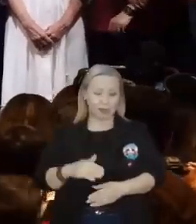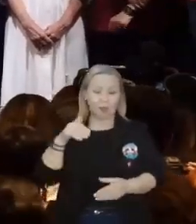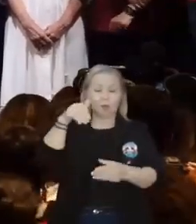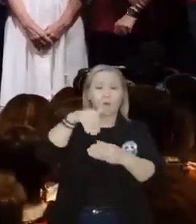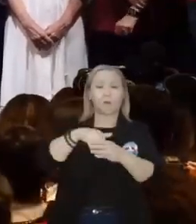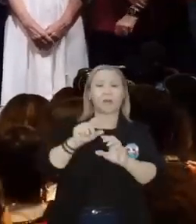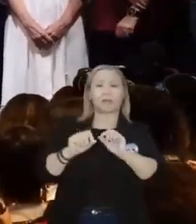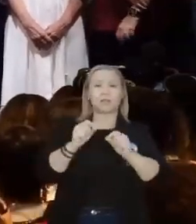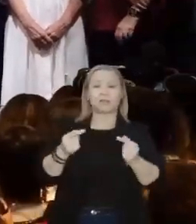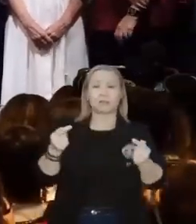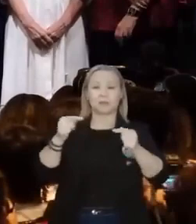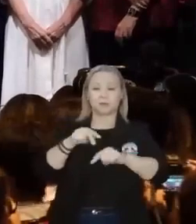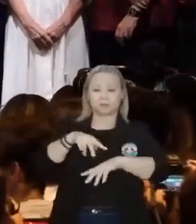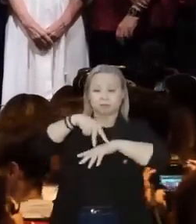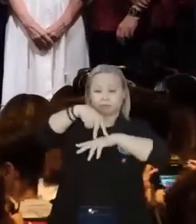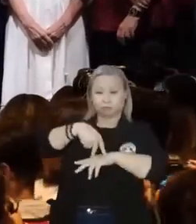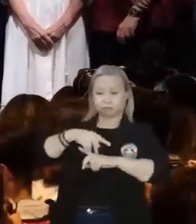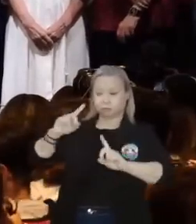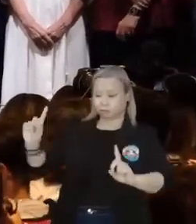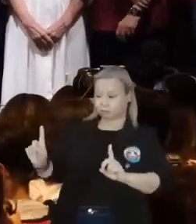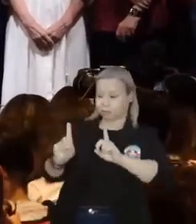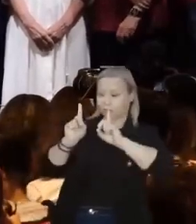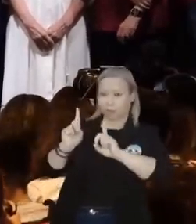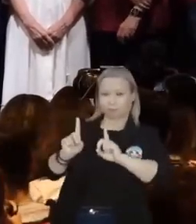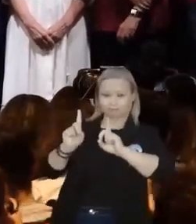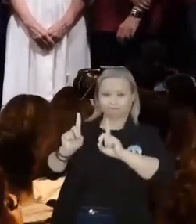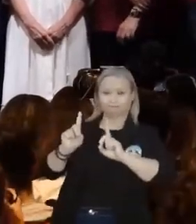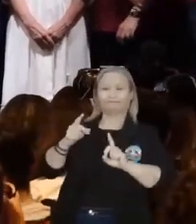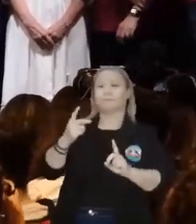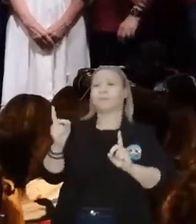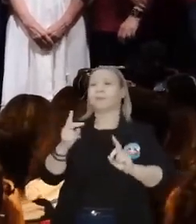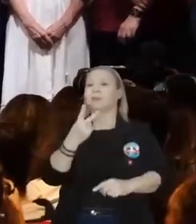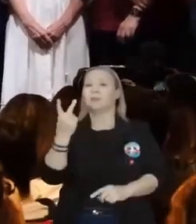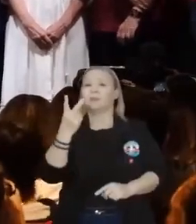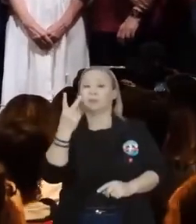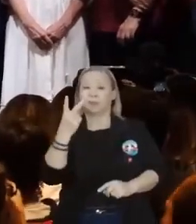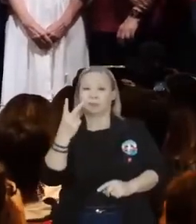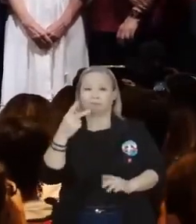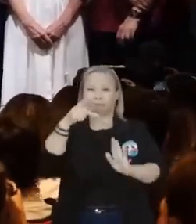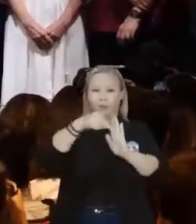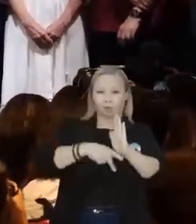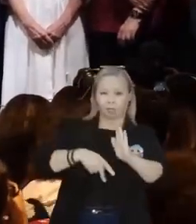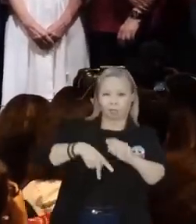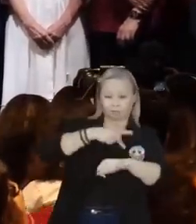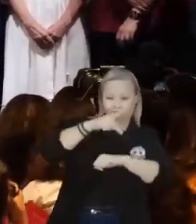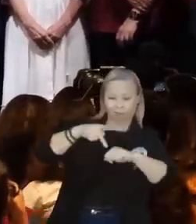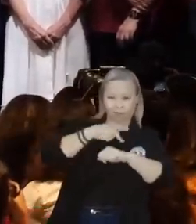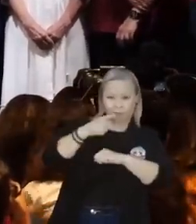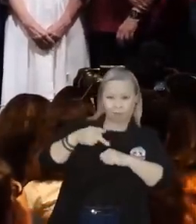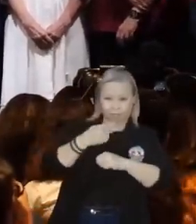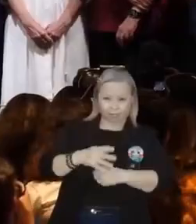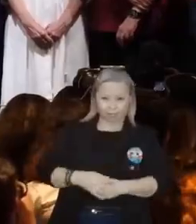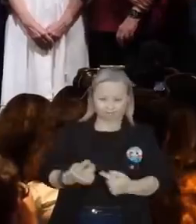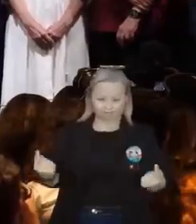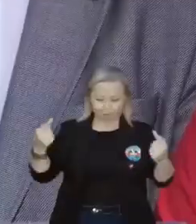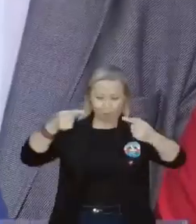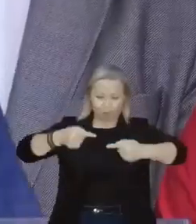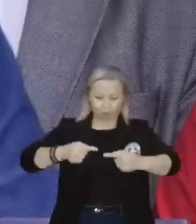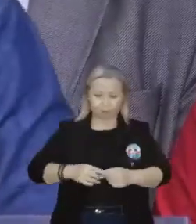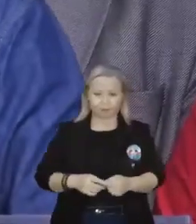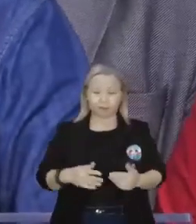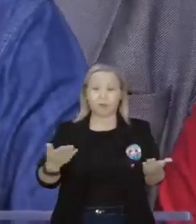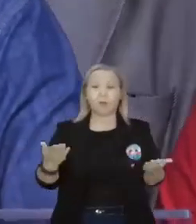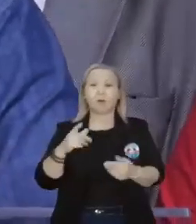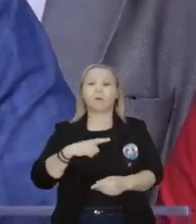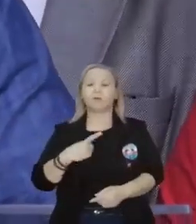frente a frente dois projetos opostos de país e que hoje tem um único e